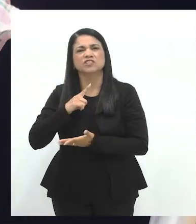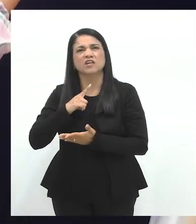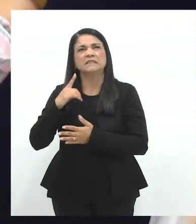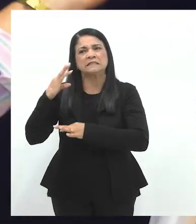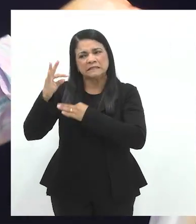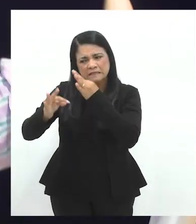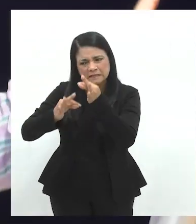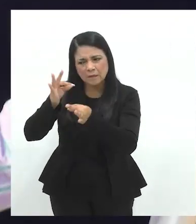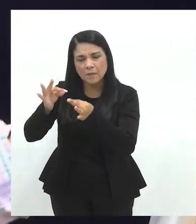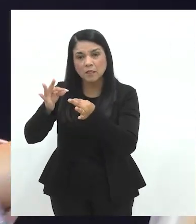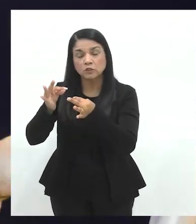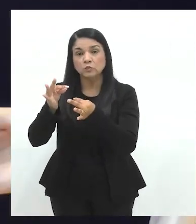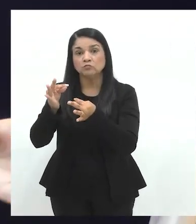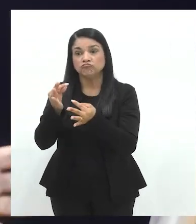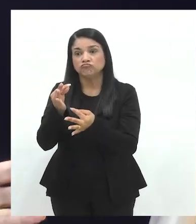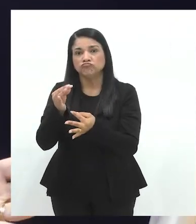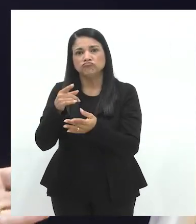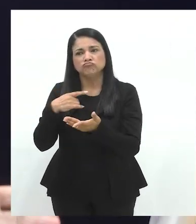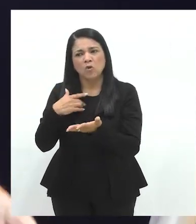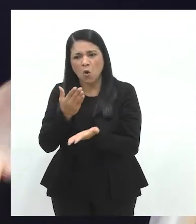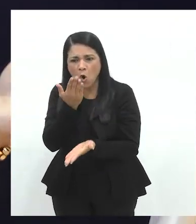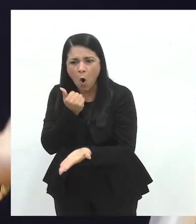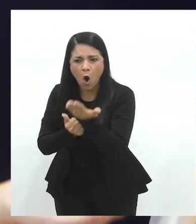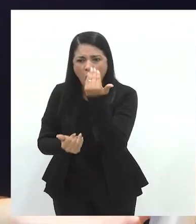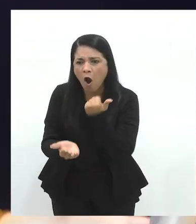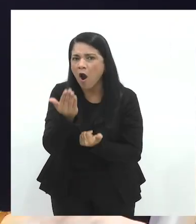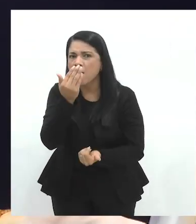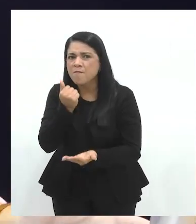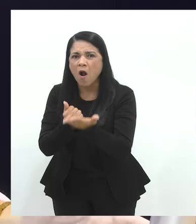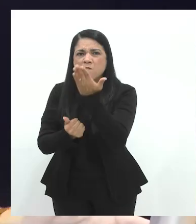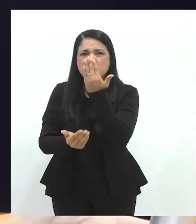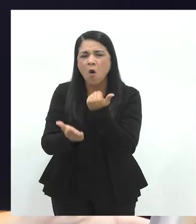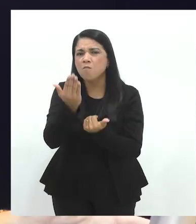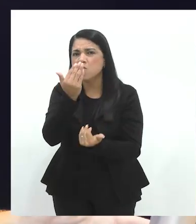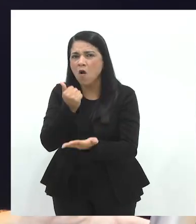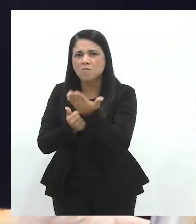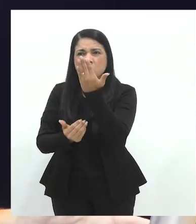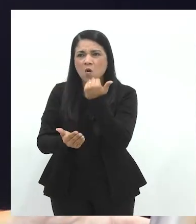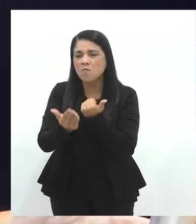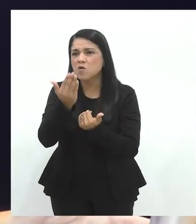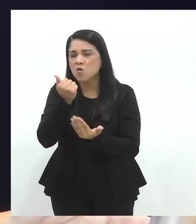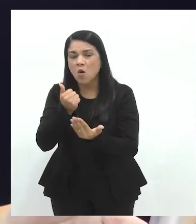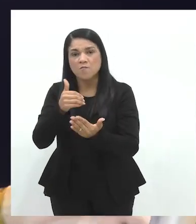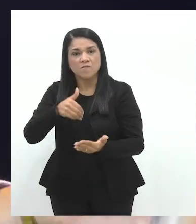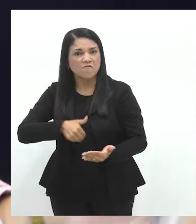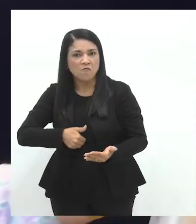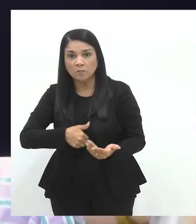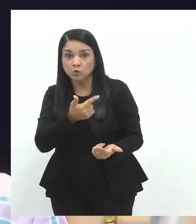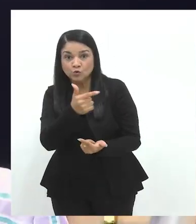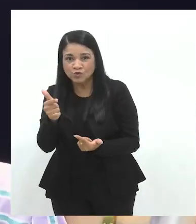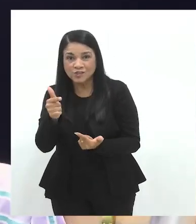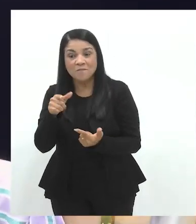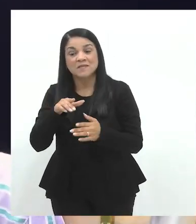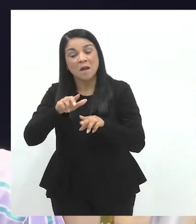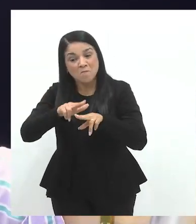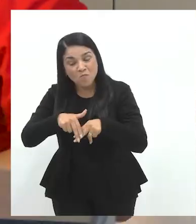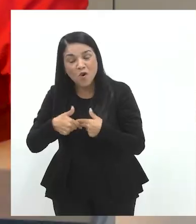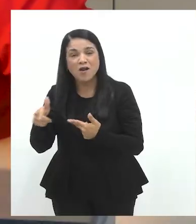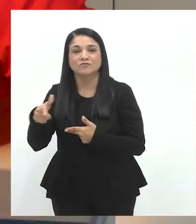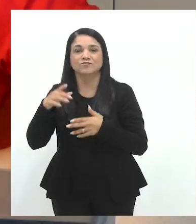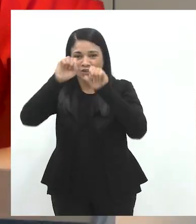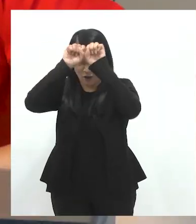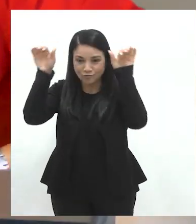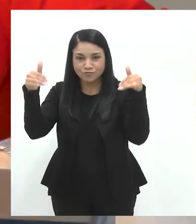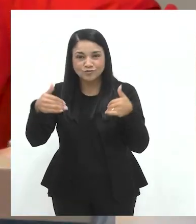sempre, ela vinha tratando uma compulsão alimentar, que não era uma compulsão alimentar, era uma seletividade alimentar por conta do autismo. Impressionante